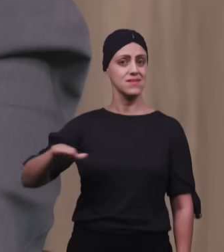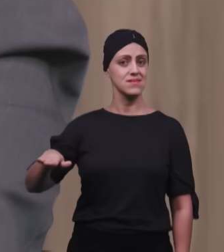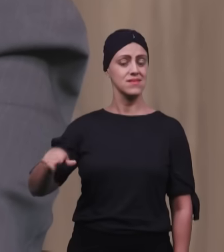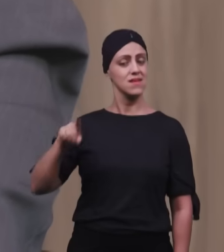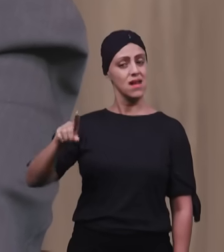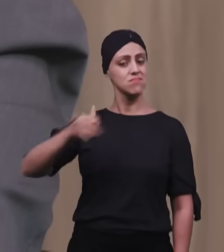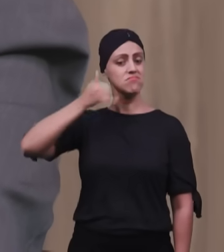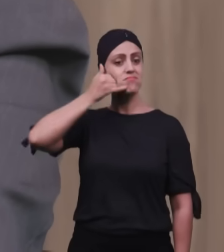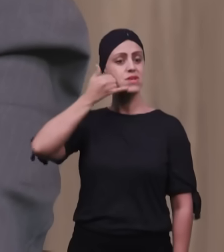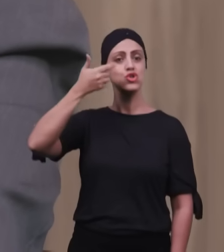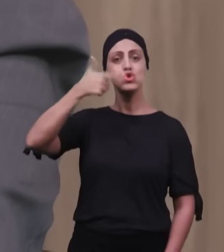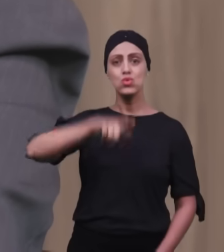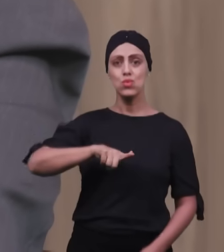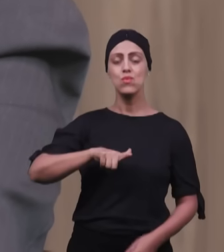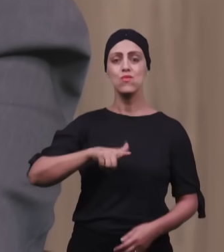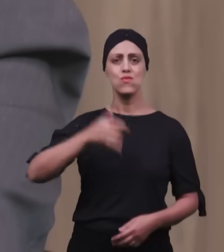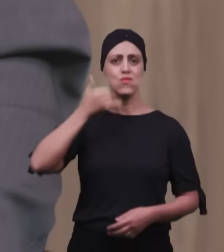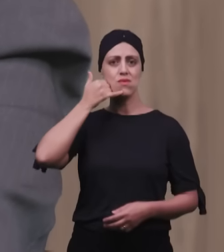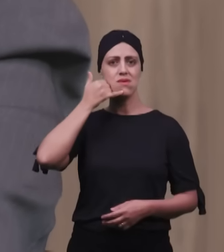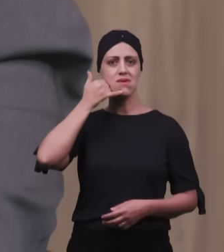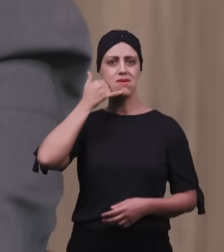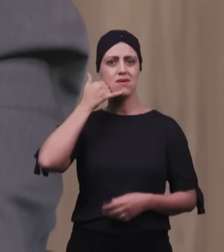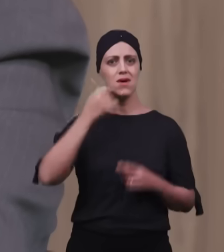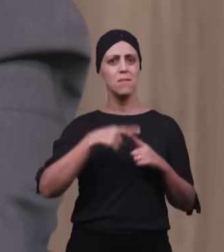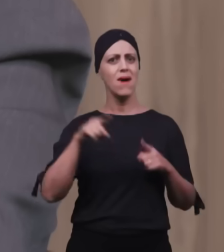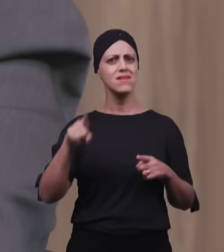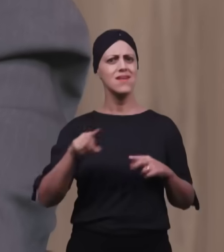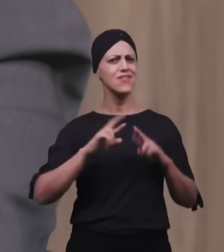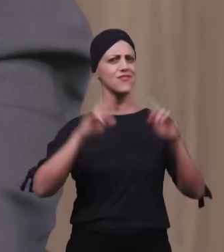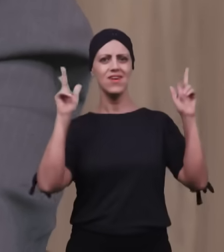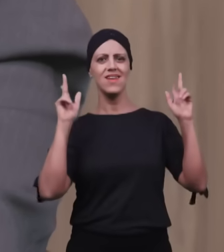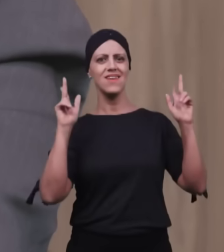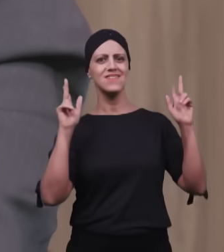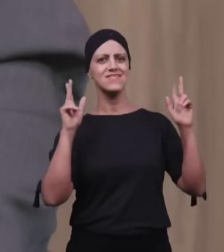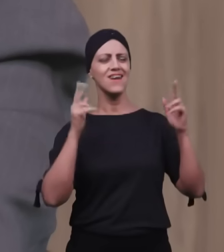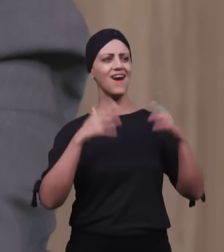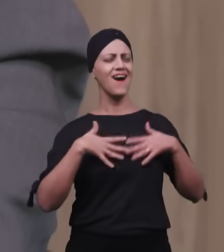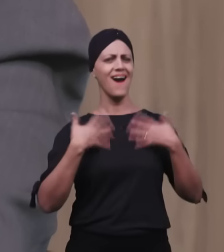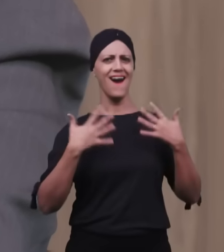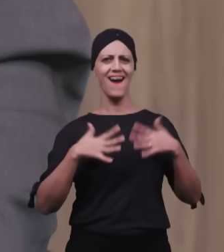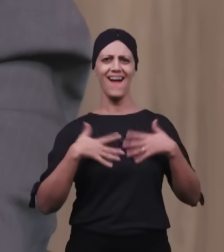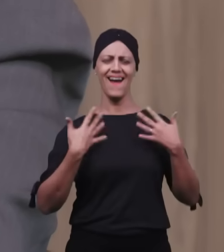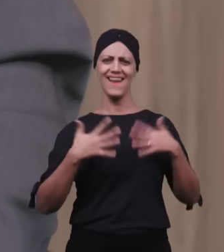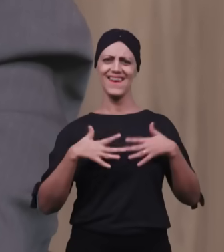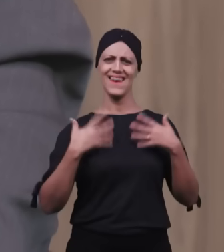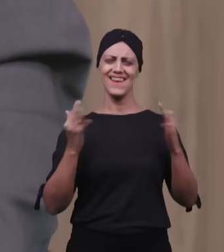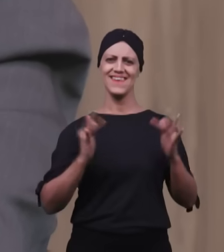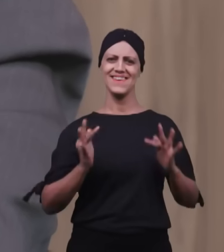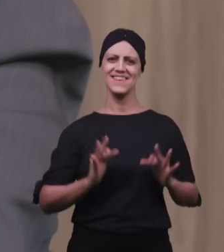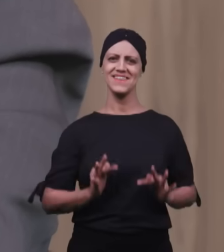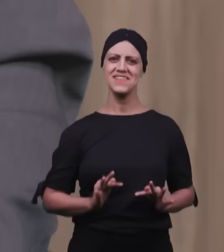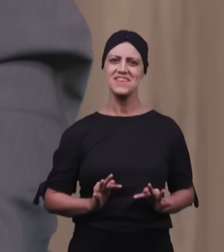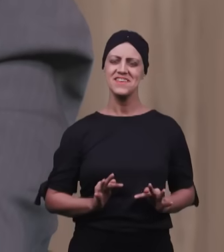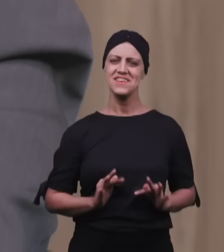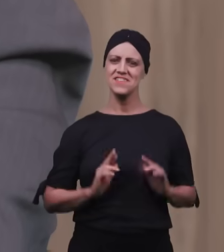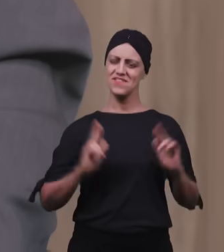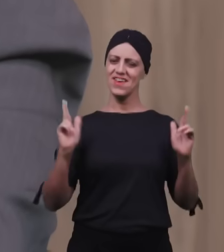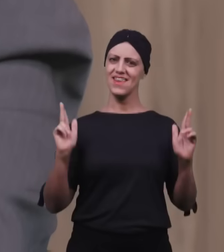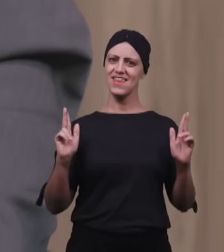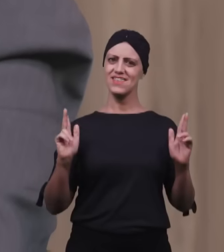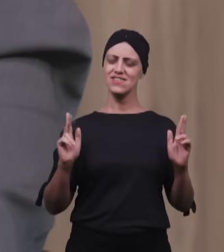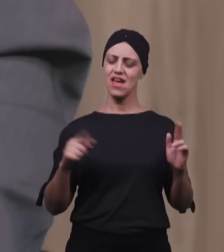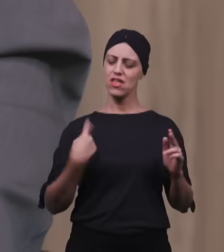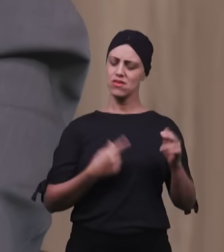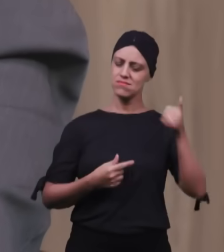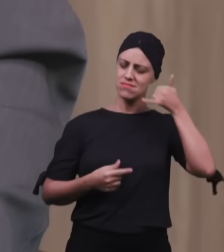criança e essa ligação já foi uma ligação já de muita alegria né de muita felicidade e